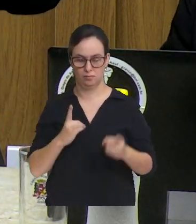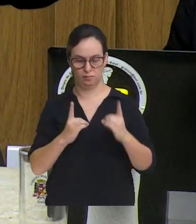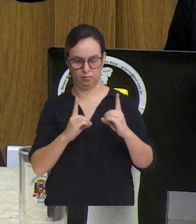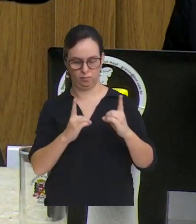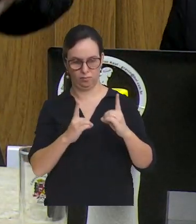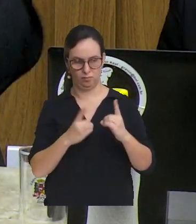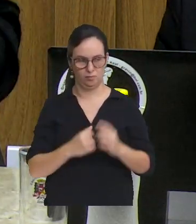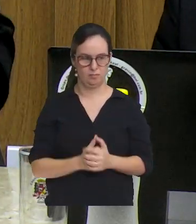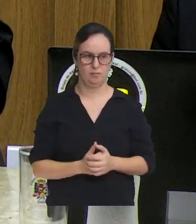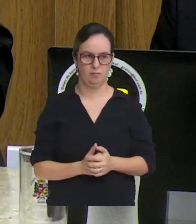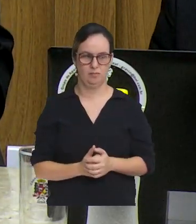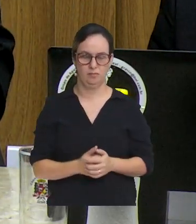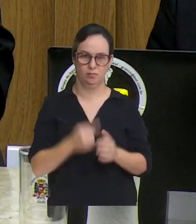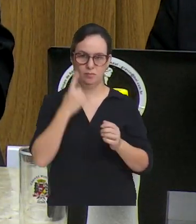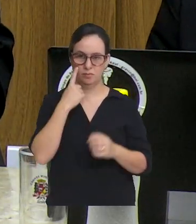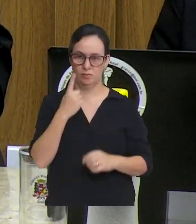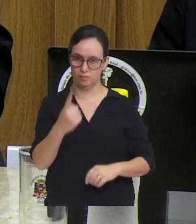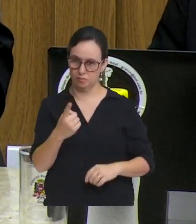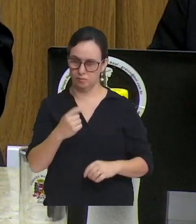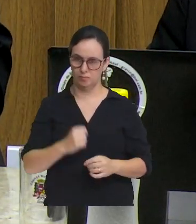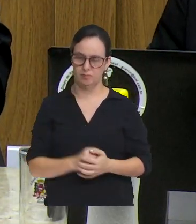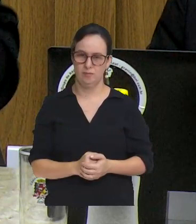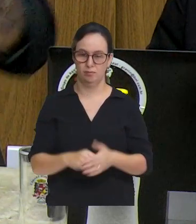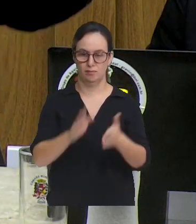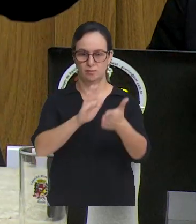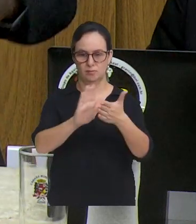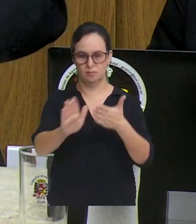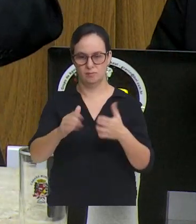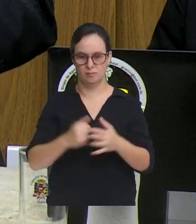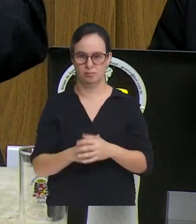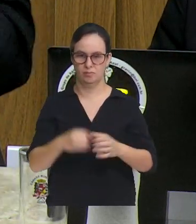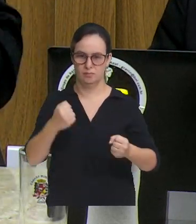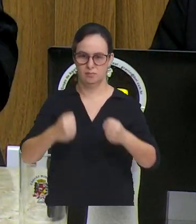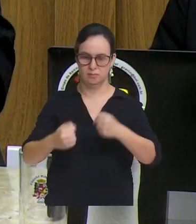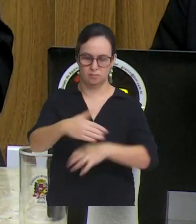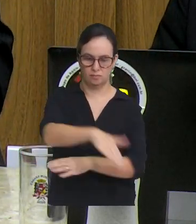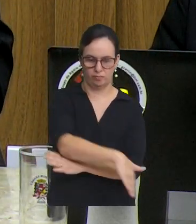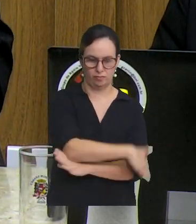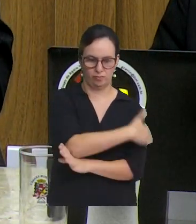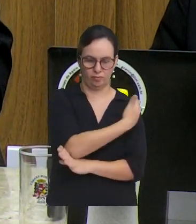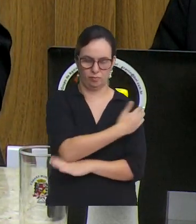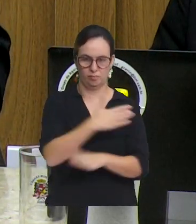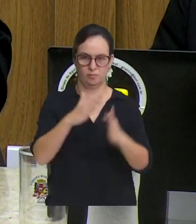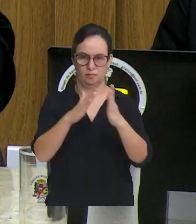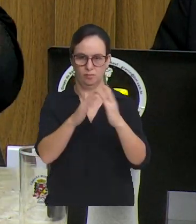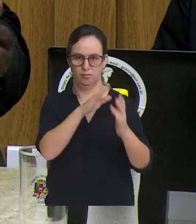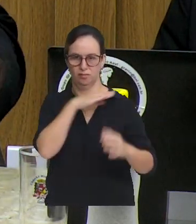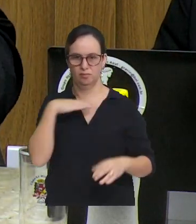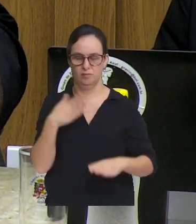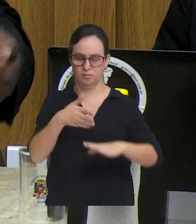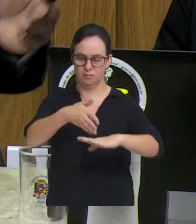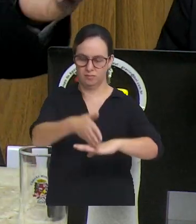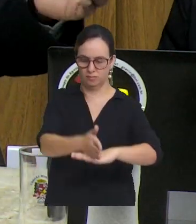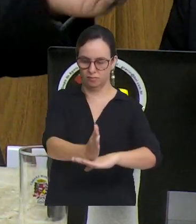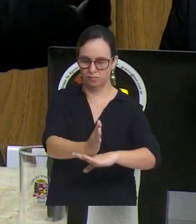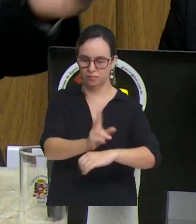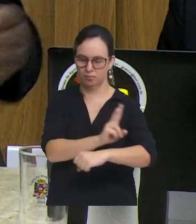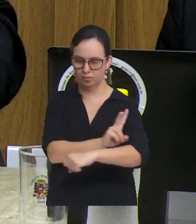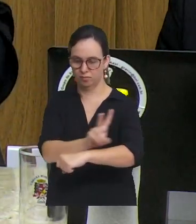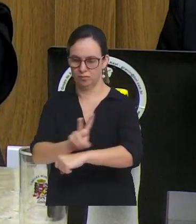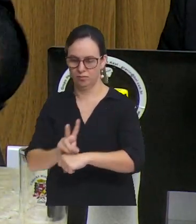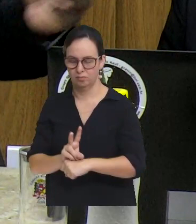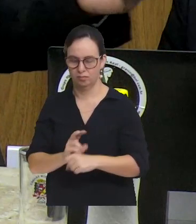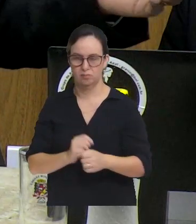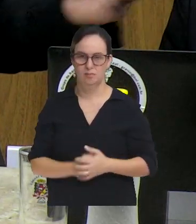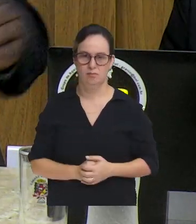carro ao lado ali do cemitério, né, entrou lá embaixo. Então, na realidade, até as